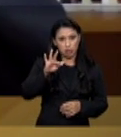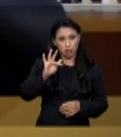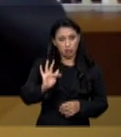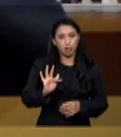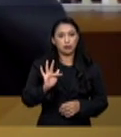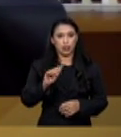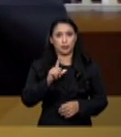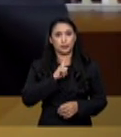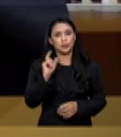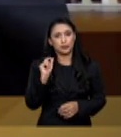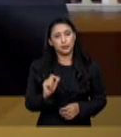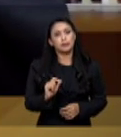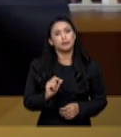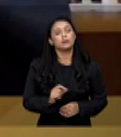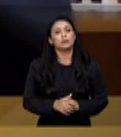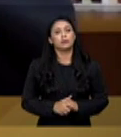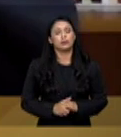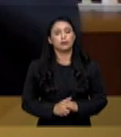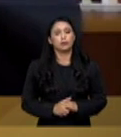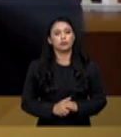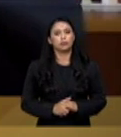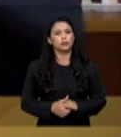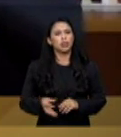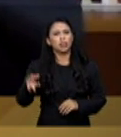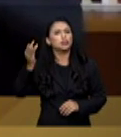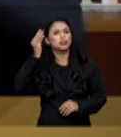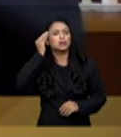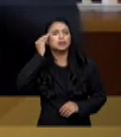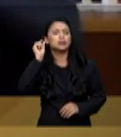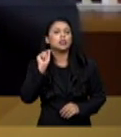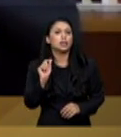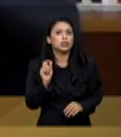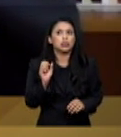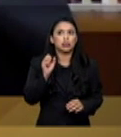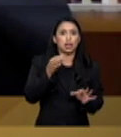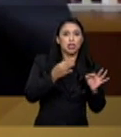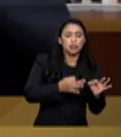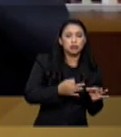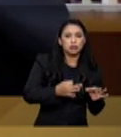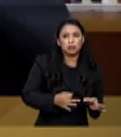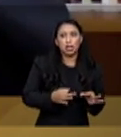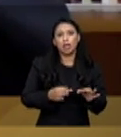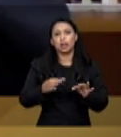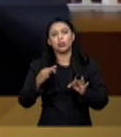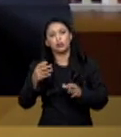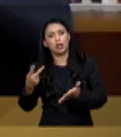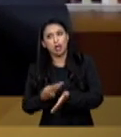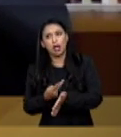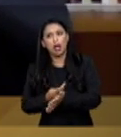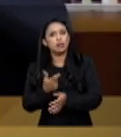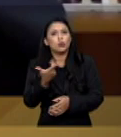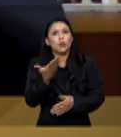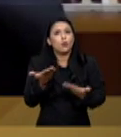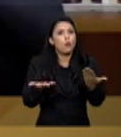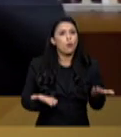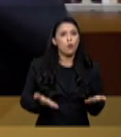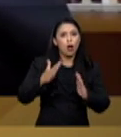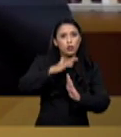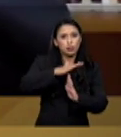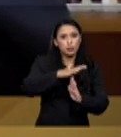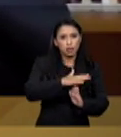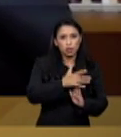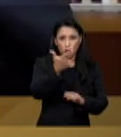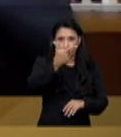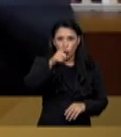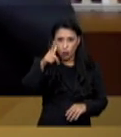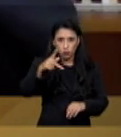Tribunal Constitucional que interpreta adequadamente esses limites. Diversos países